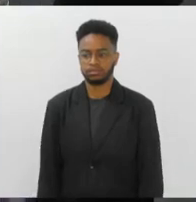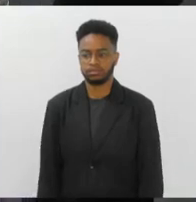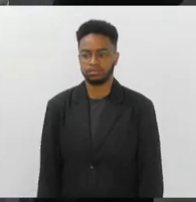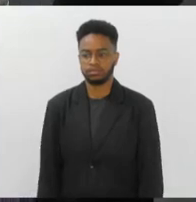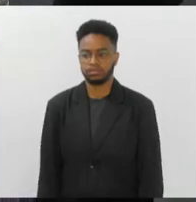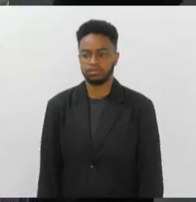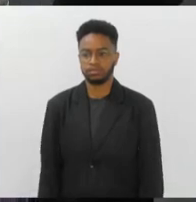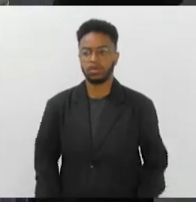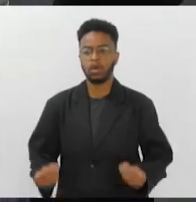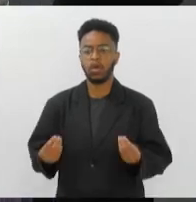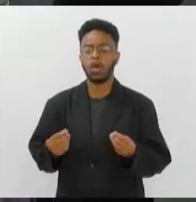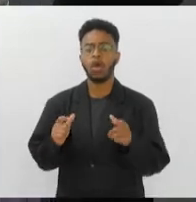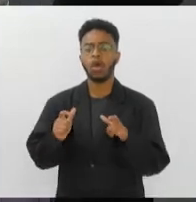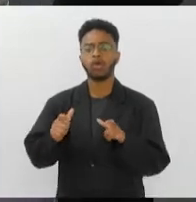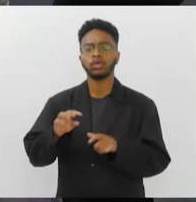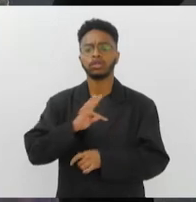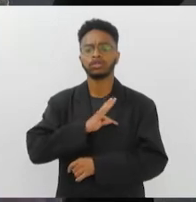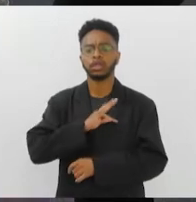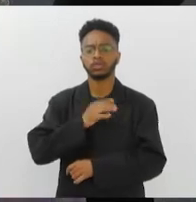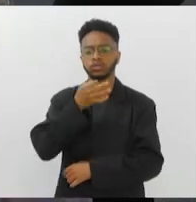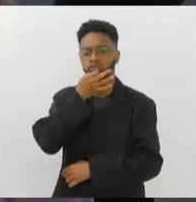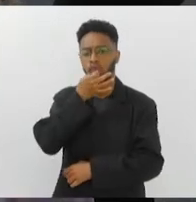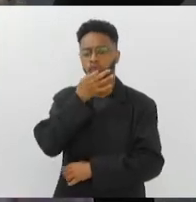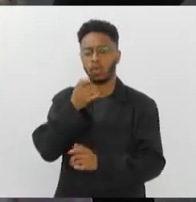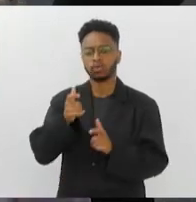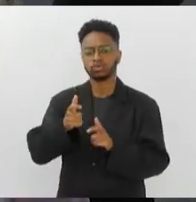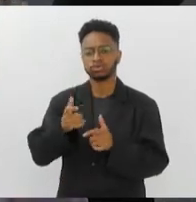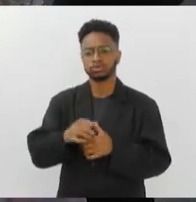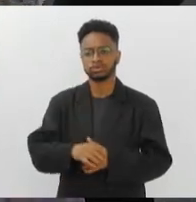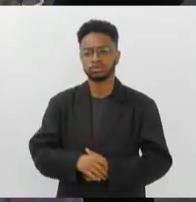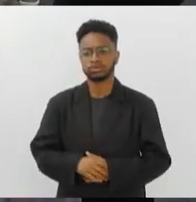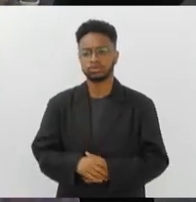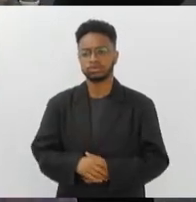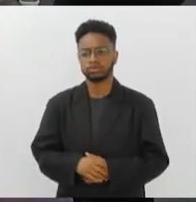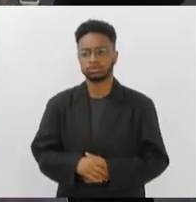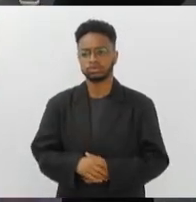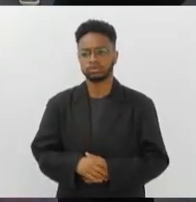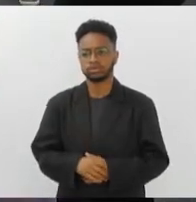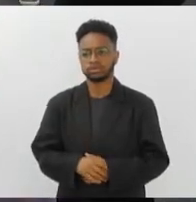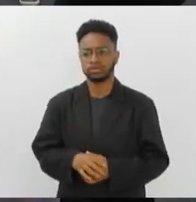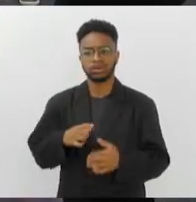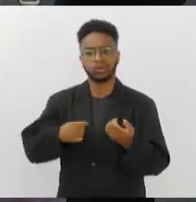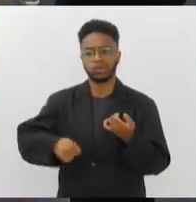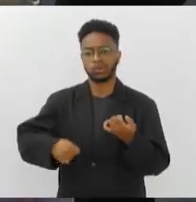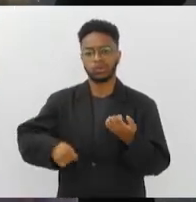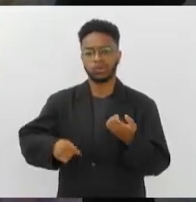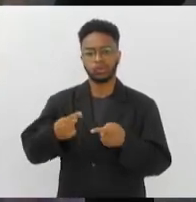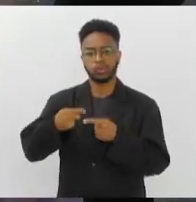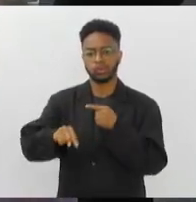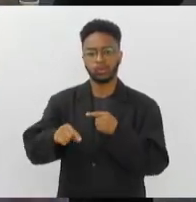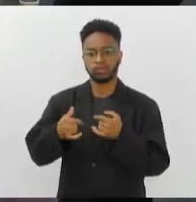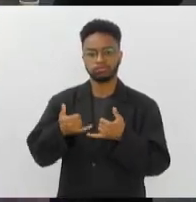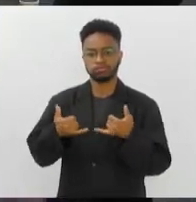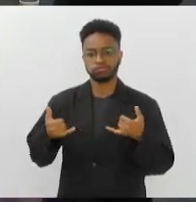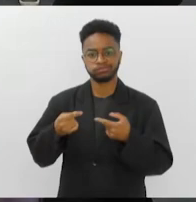Cadê o técnico de som? Cadê o técnico? Ali, ó. Tem um cavaco que não está plugado aqui.